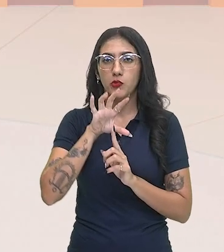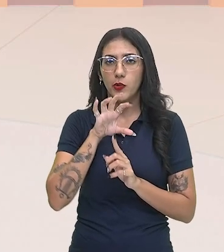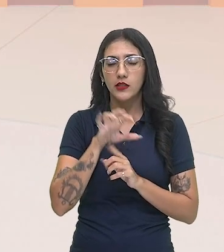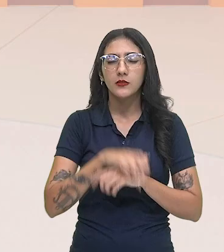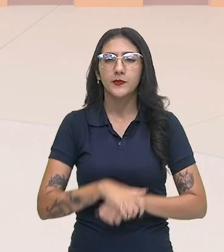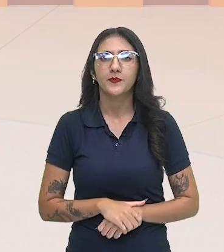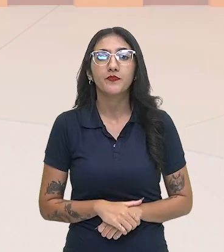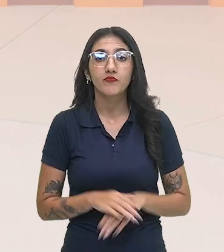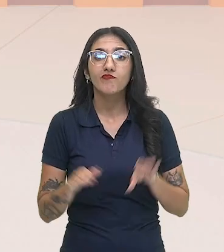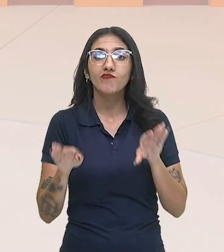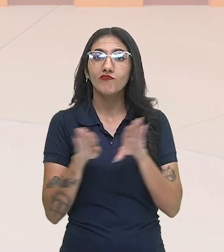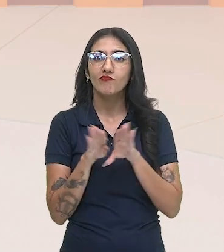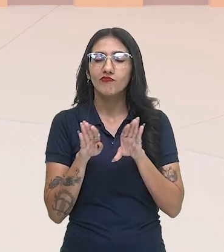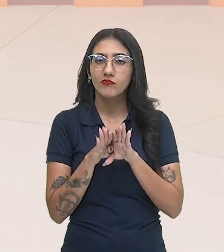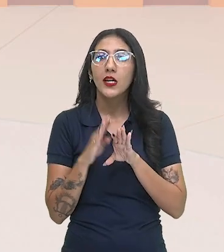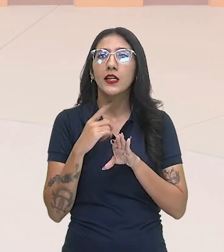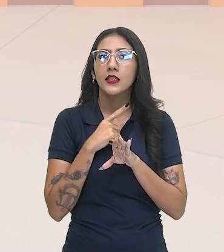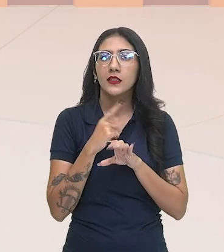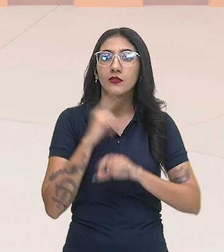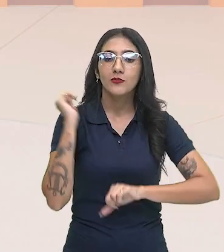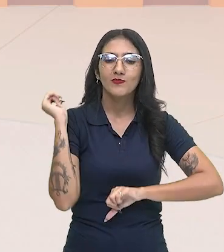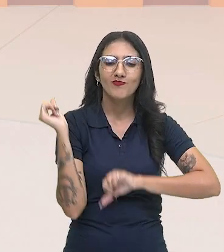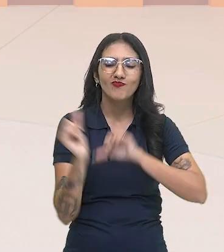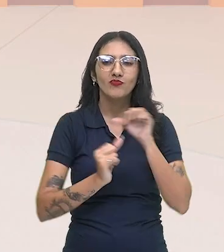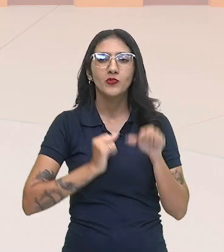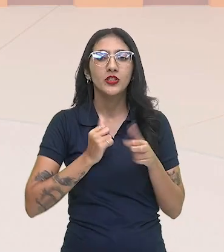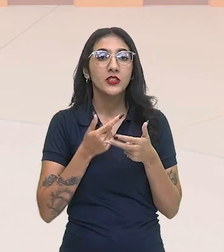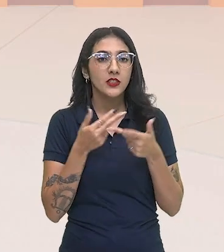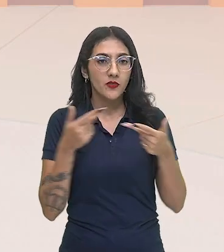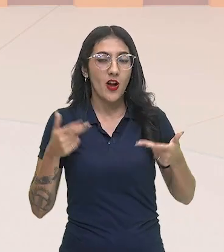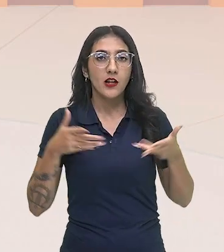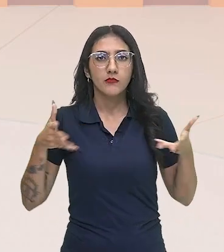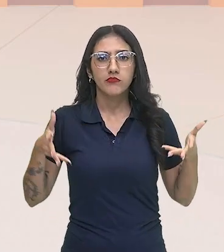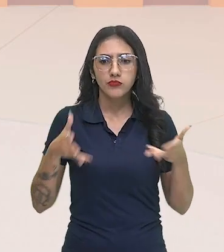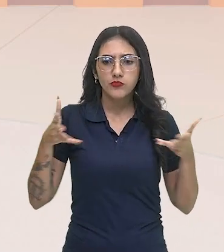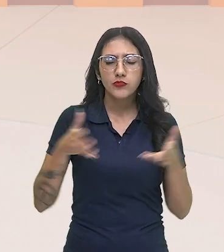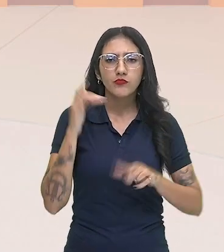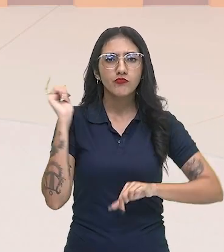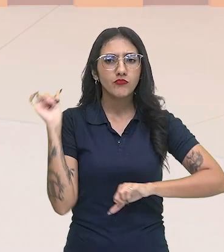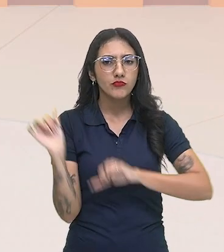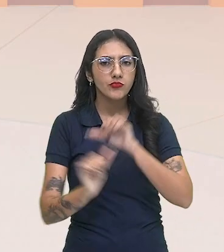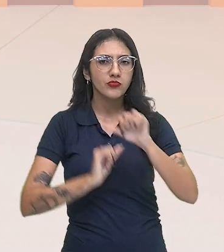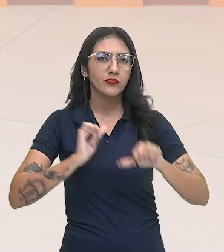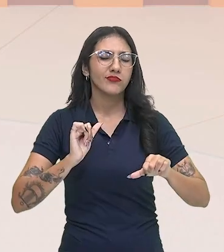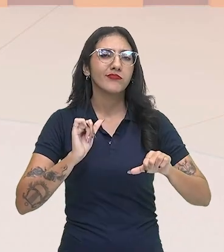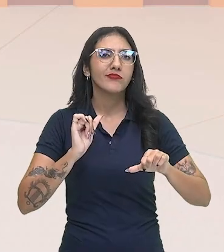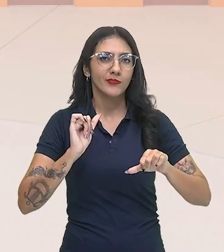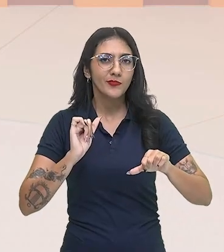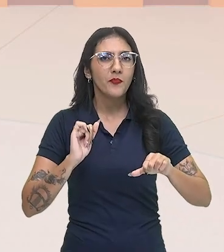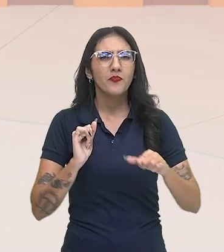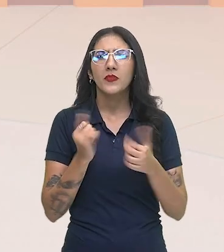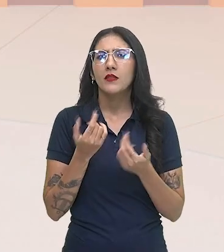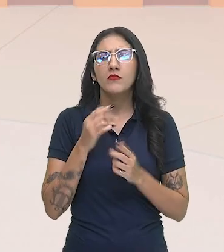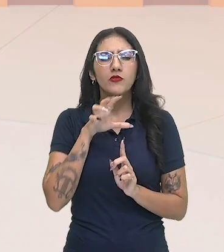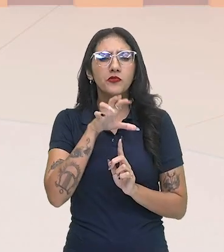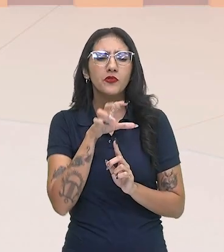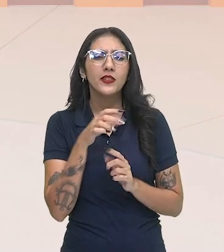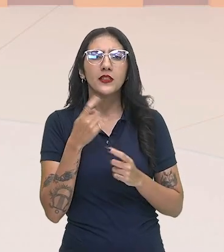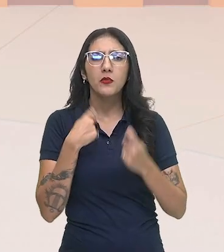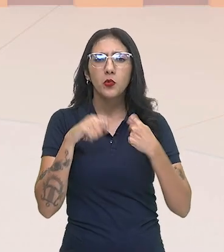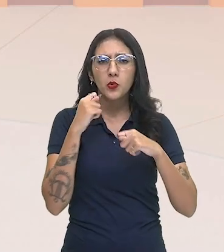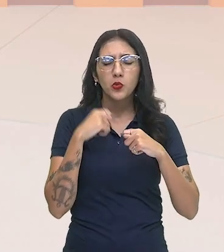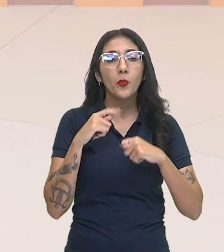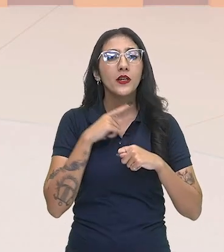lado, moldaram a região. Porque esses ciclos econômicos, ao acontecerem aqui, também foram